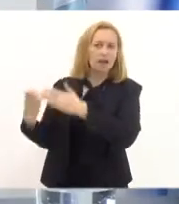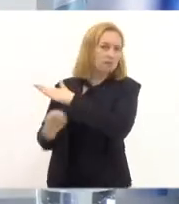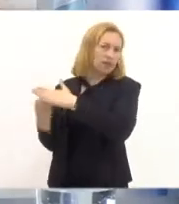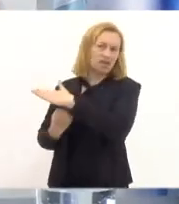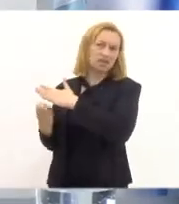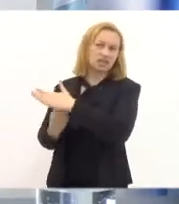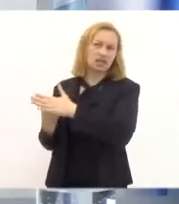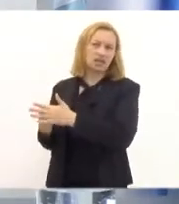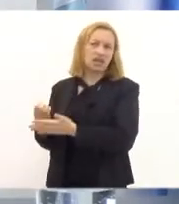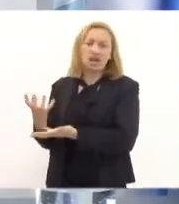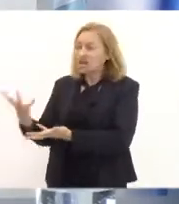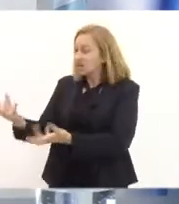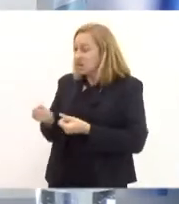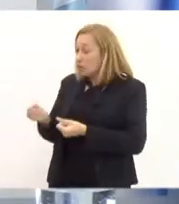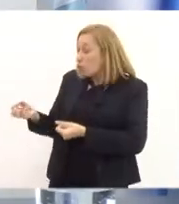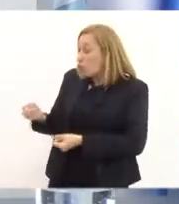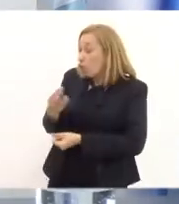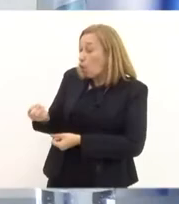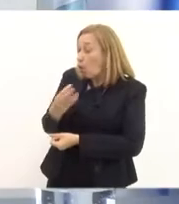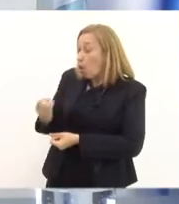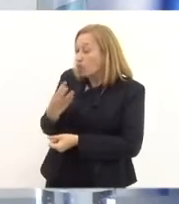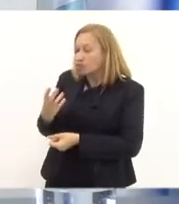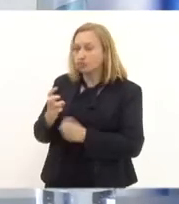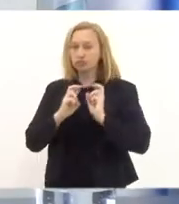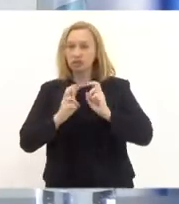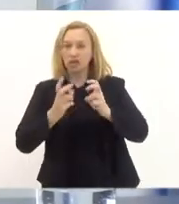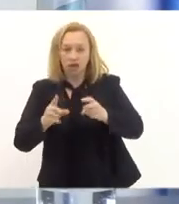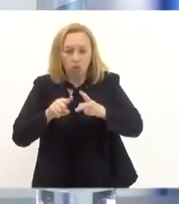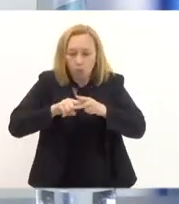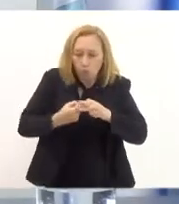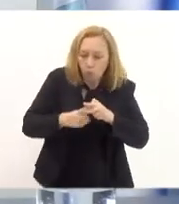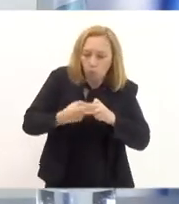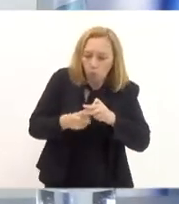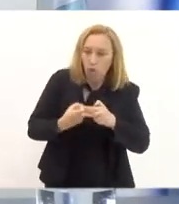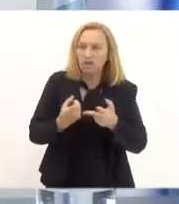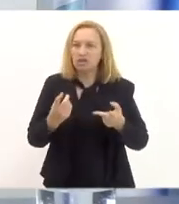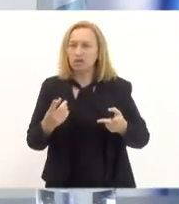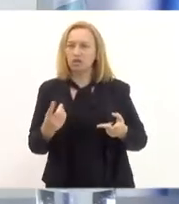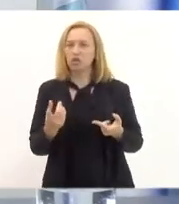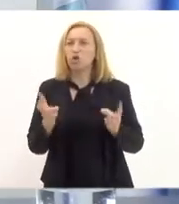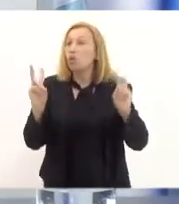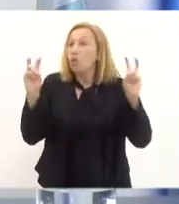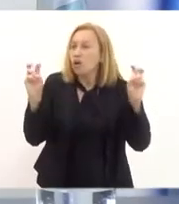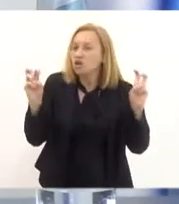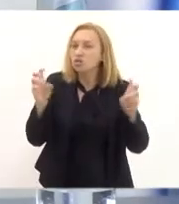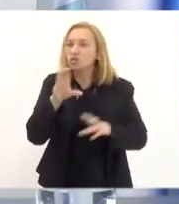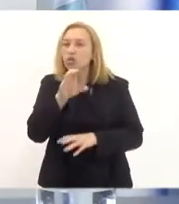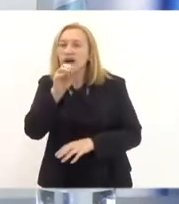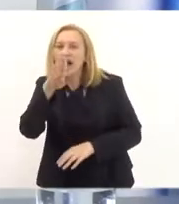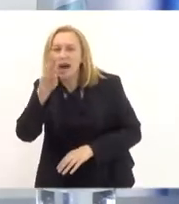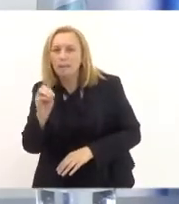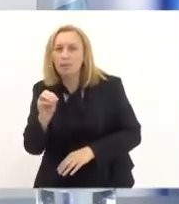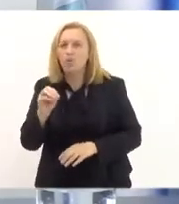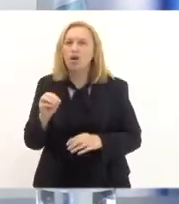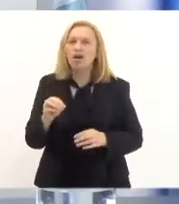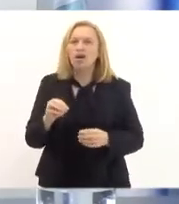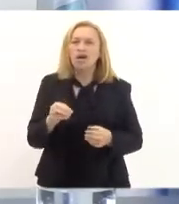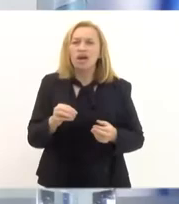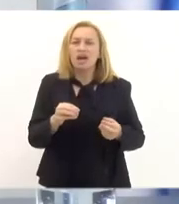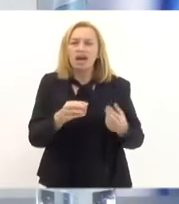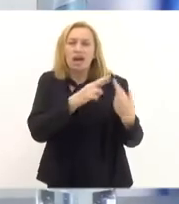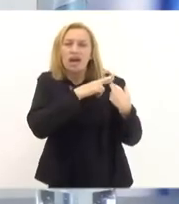novas composições todos novos grandes agora a manutenção da sinalização a questão dos ser obrigação